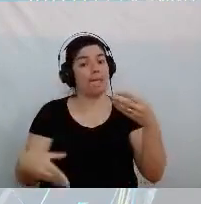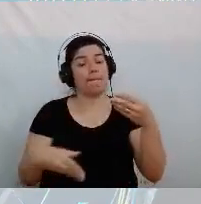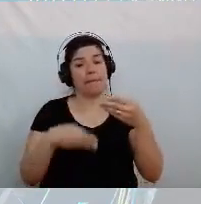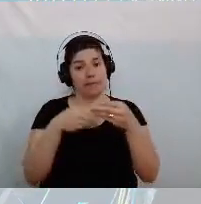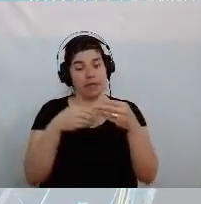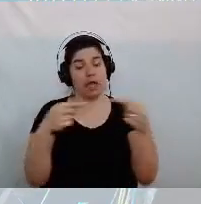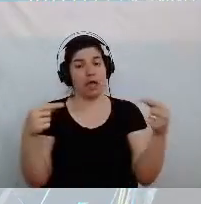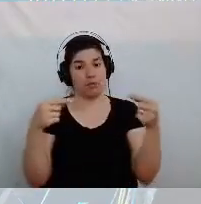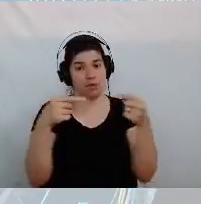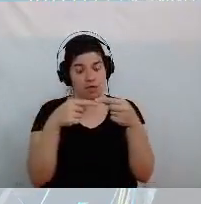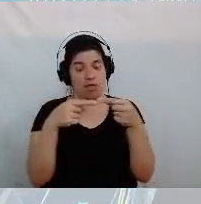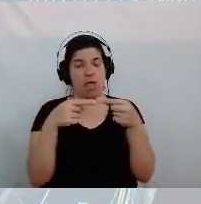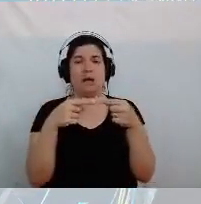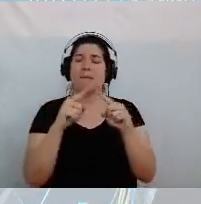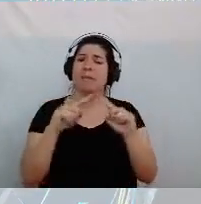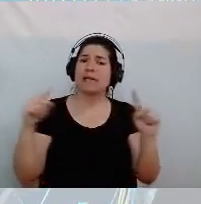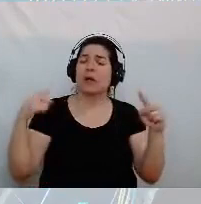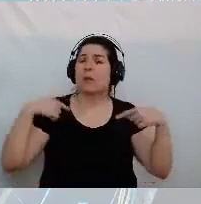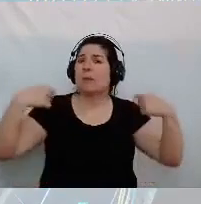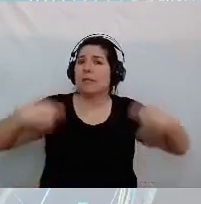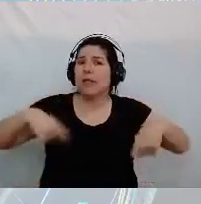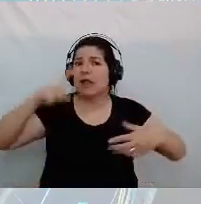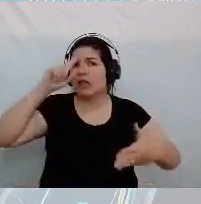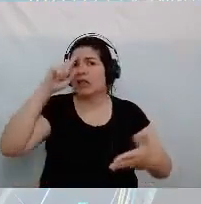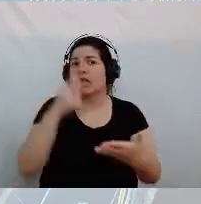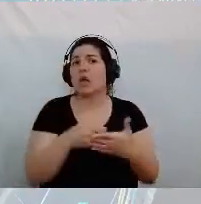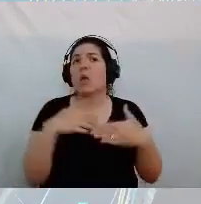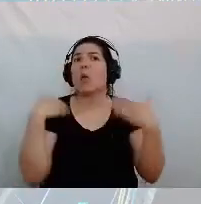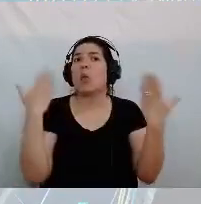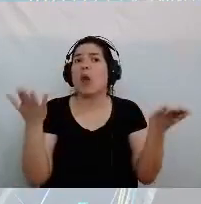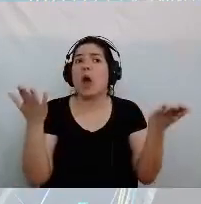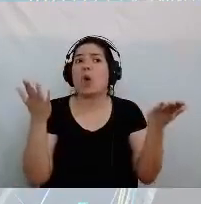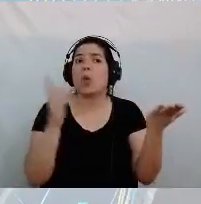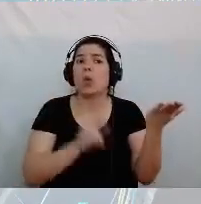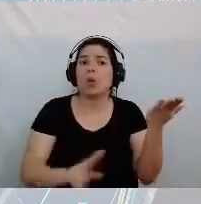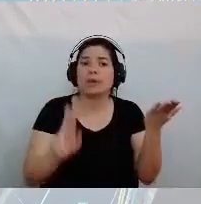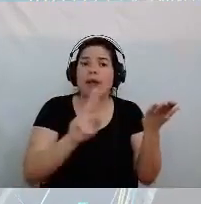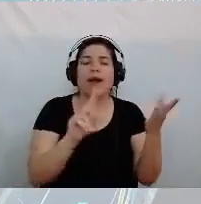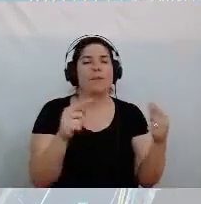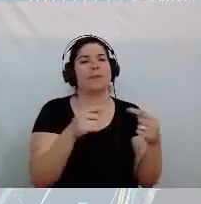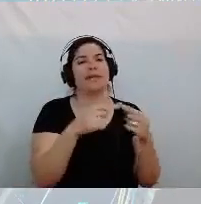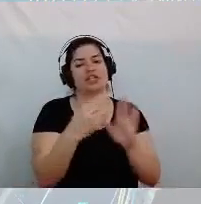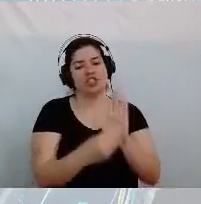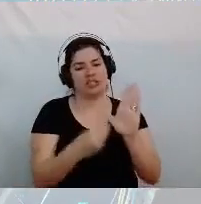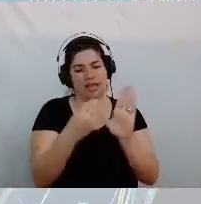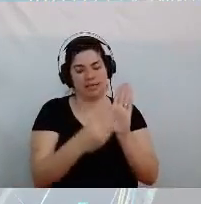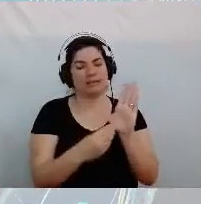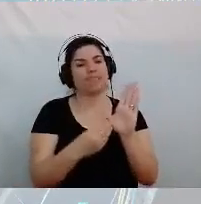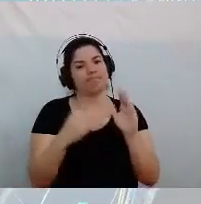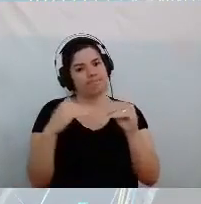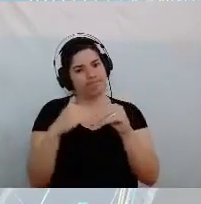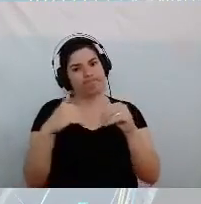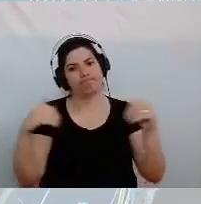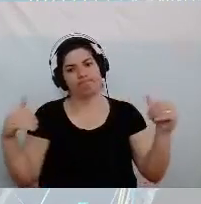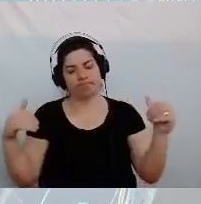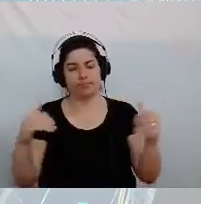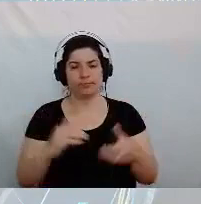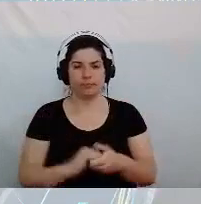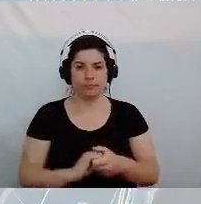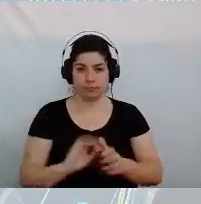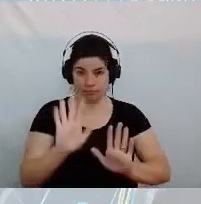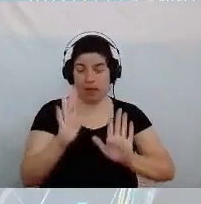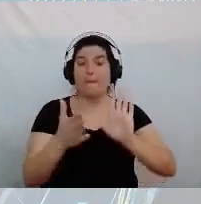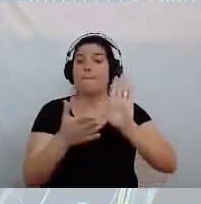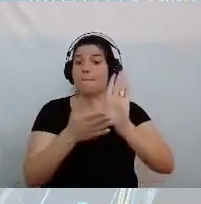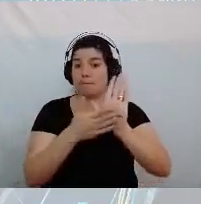decidir qual é a estrutura de dados que eu vou utilizar isso design por exemplo deixa eu propor para vocês um desafio prático